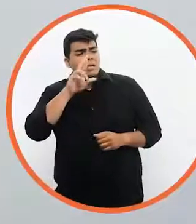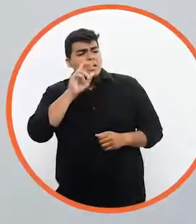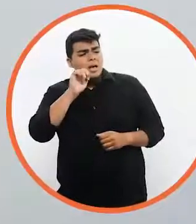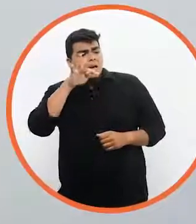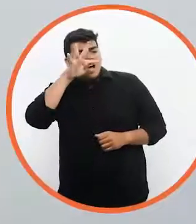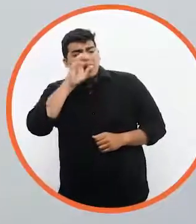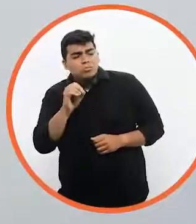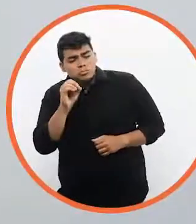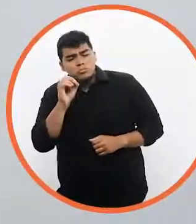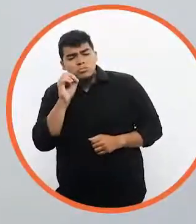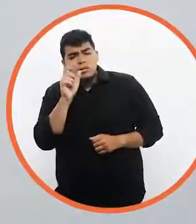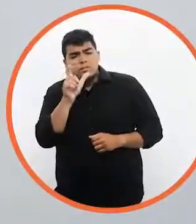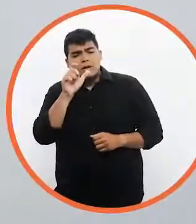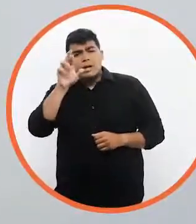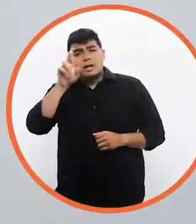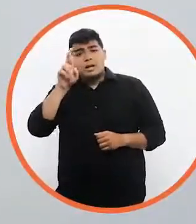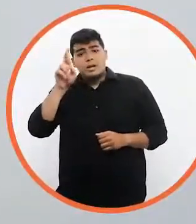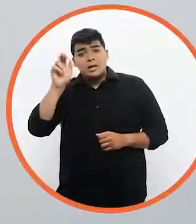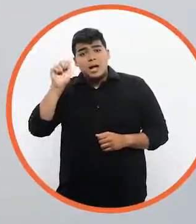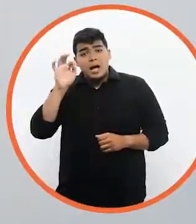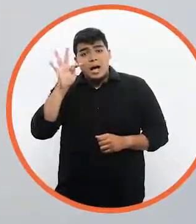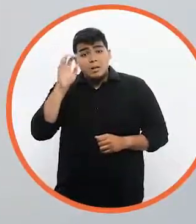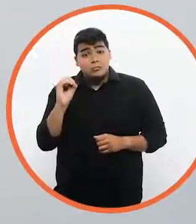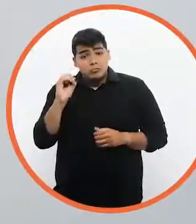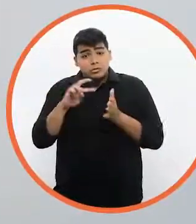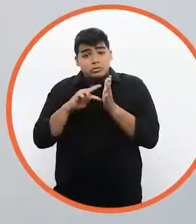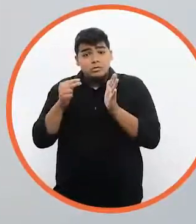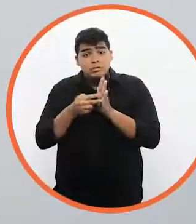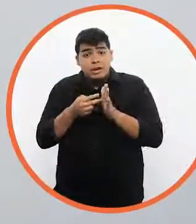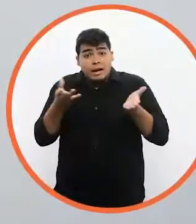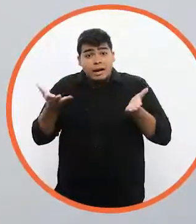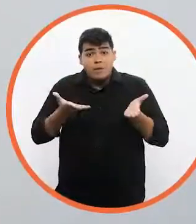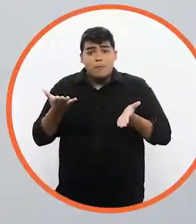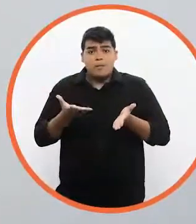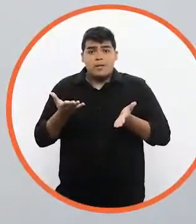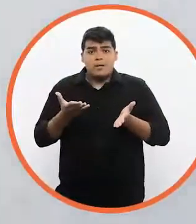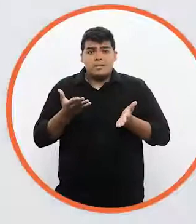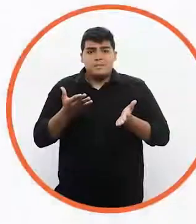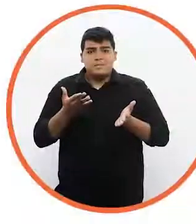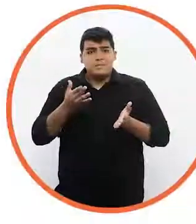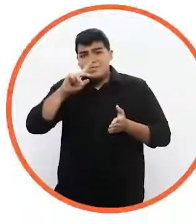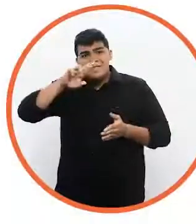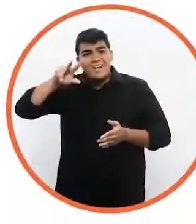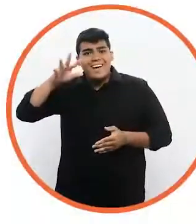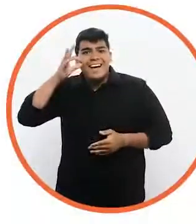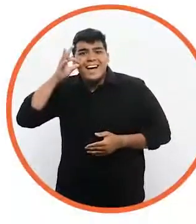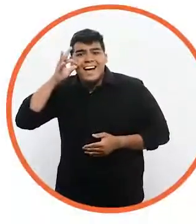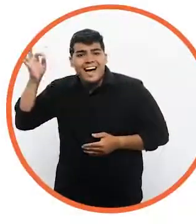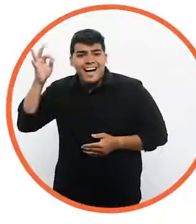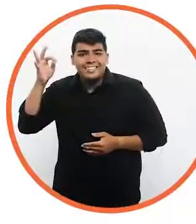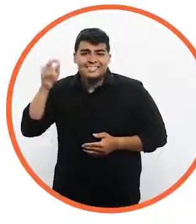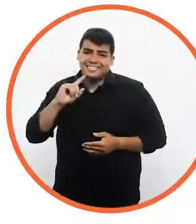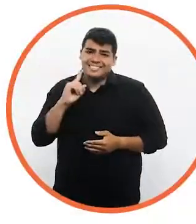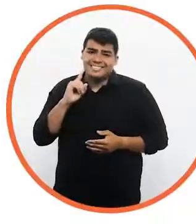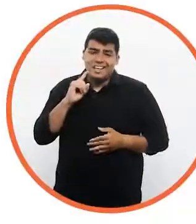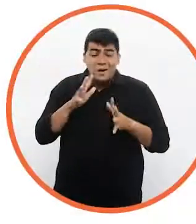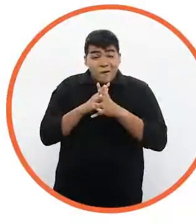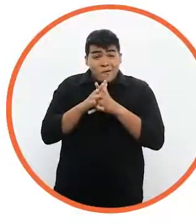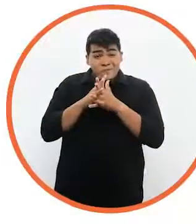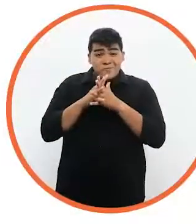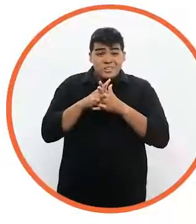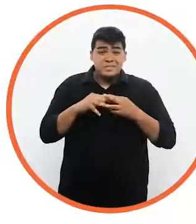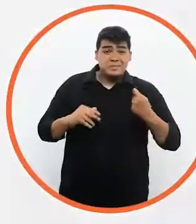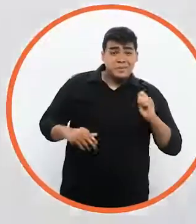llamar. A palavra rato significa um momento, um instante, e não um rato que está perto de você. Você